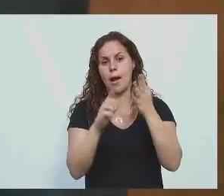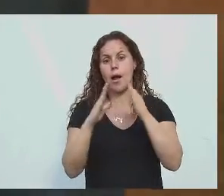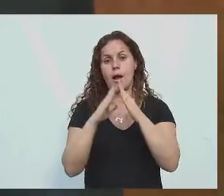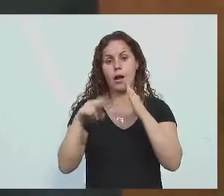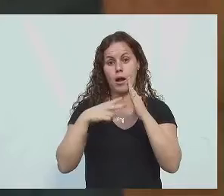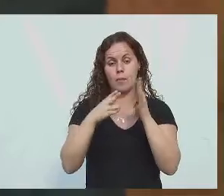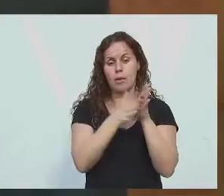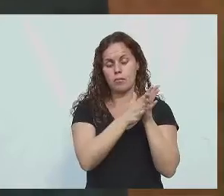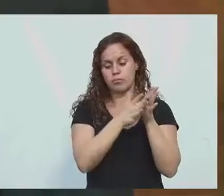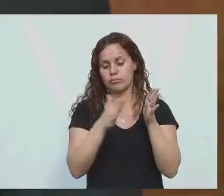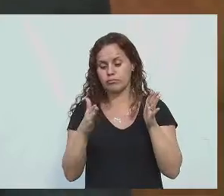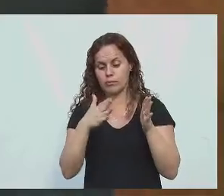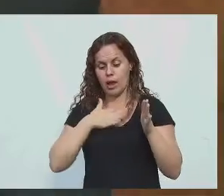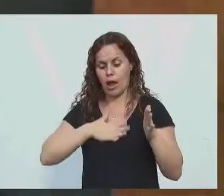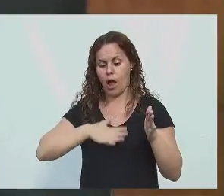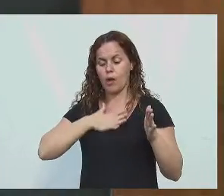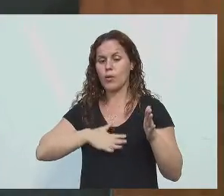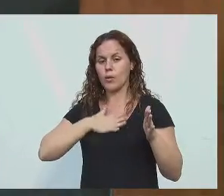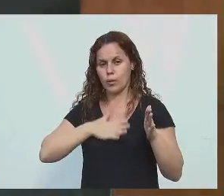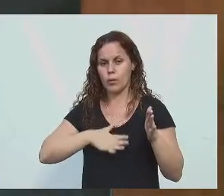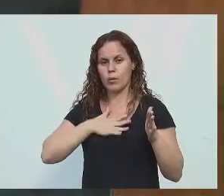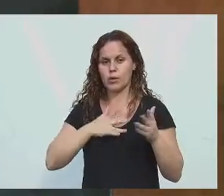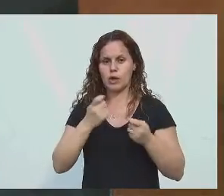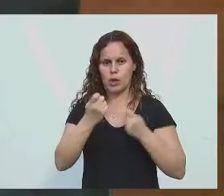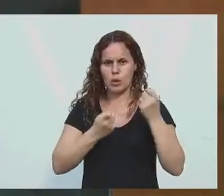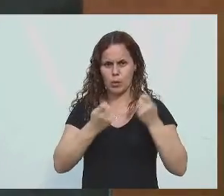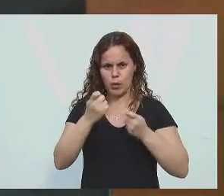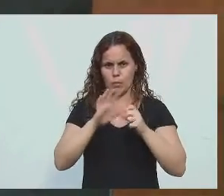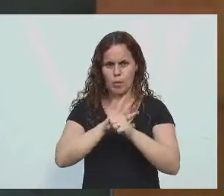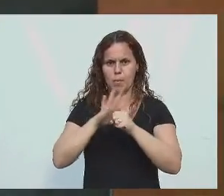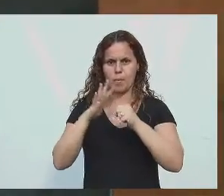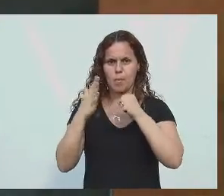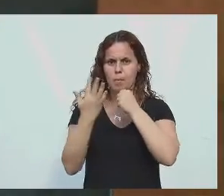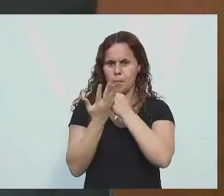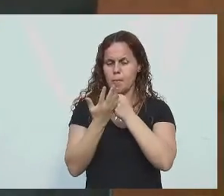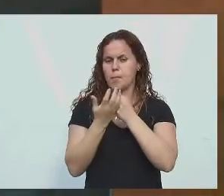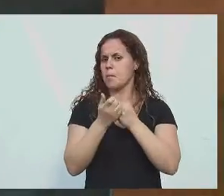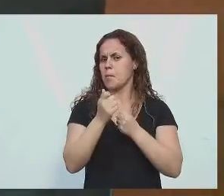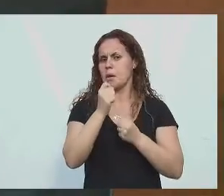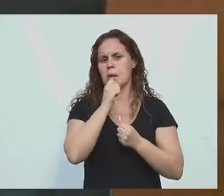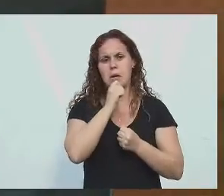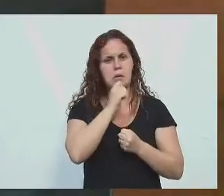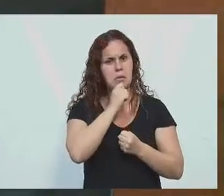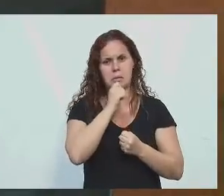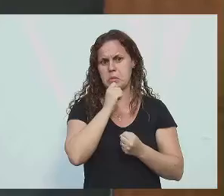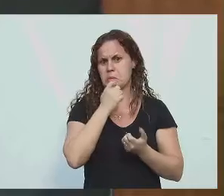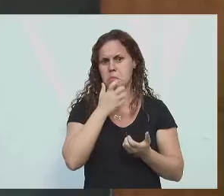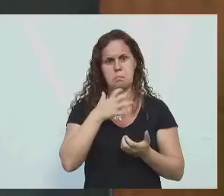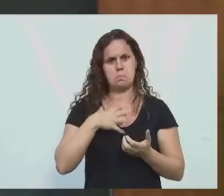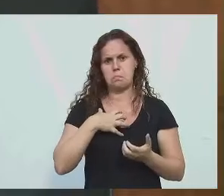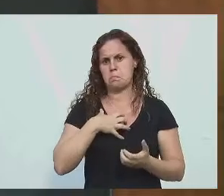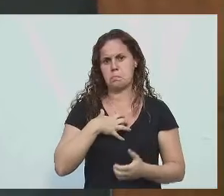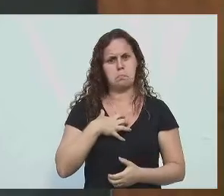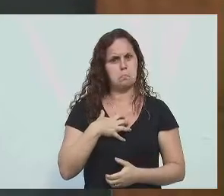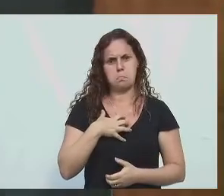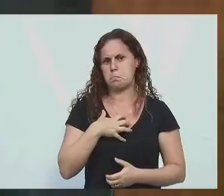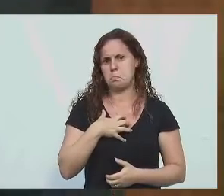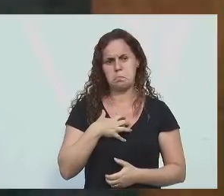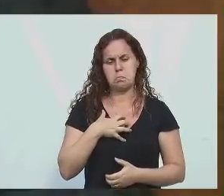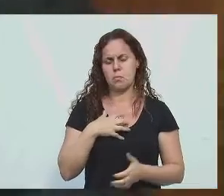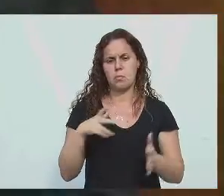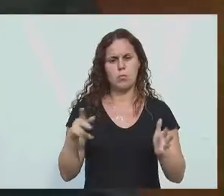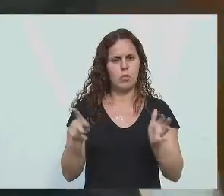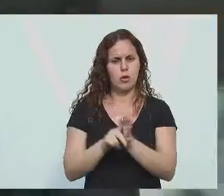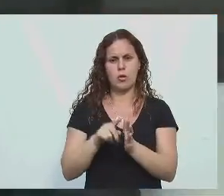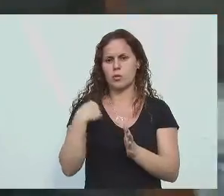agosto os reflexos econômicos da pandemia não foram ainda tão sentidos pelo